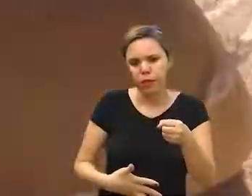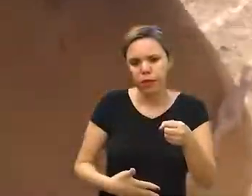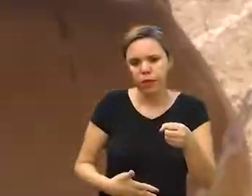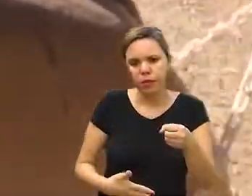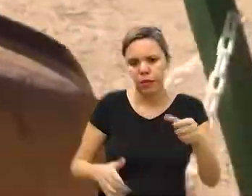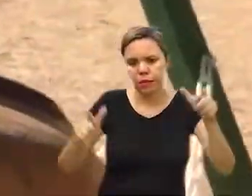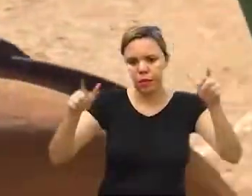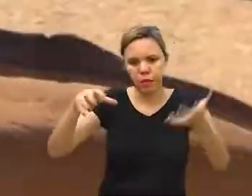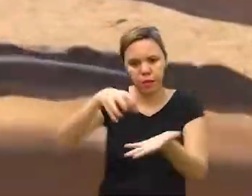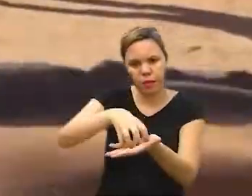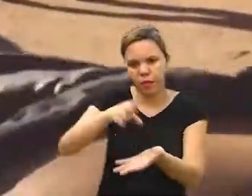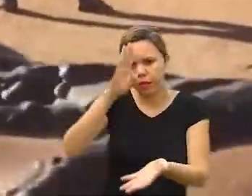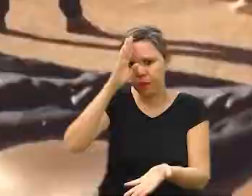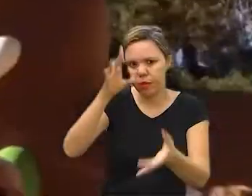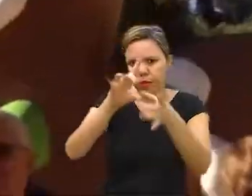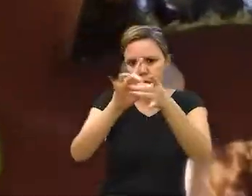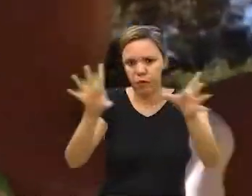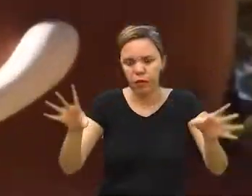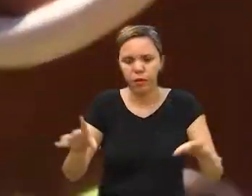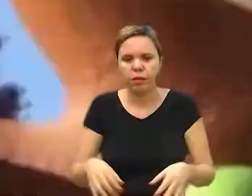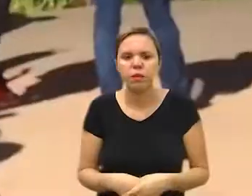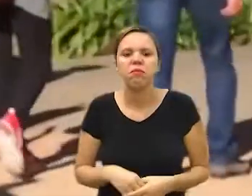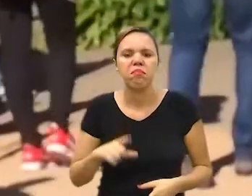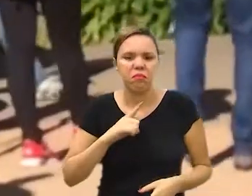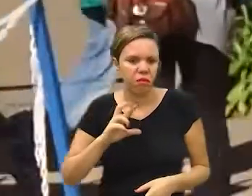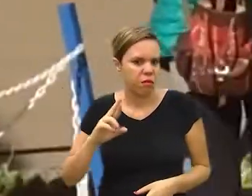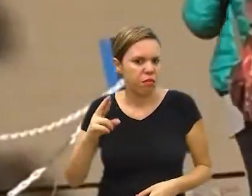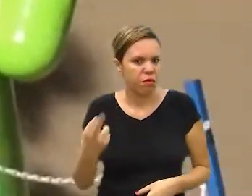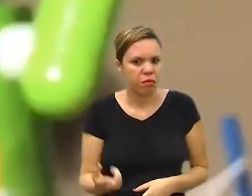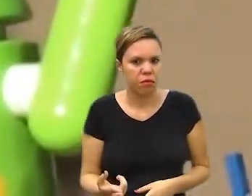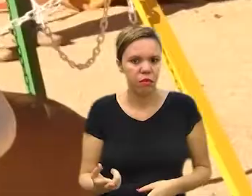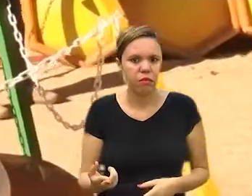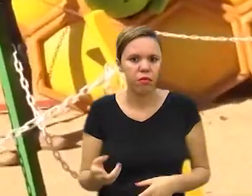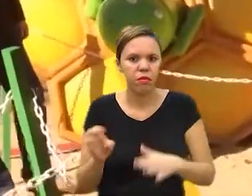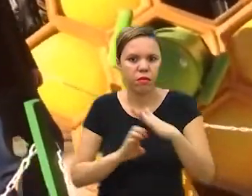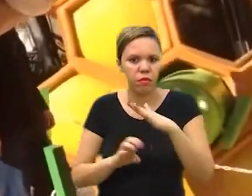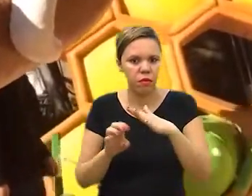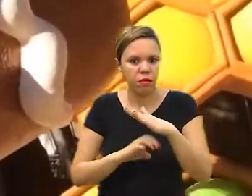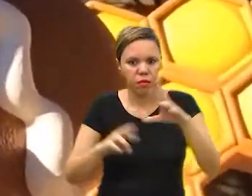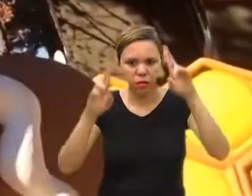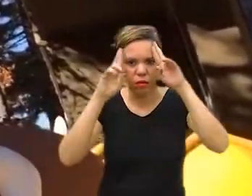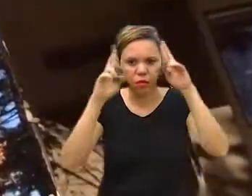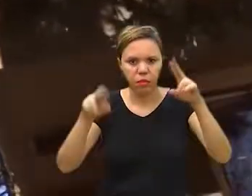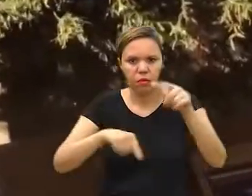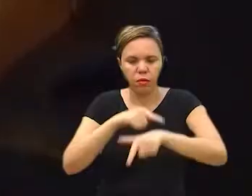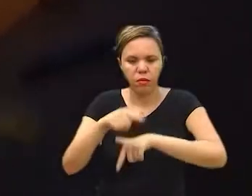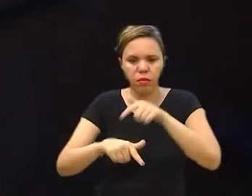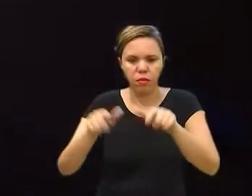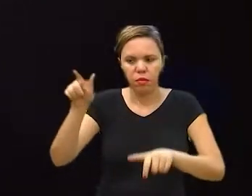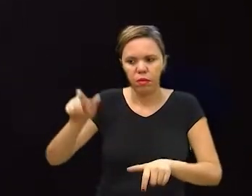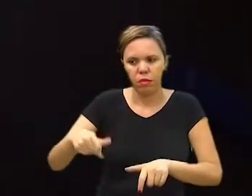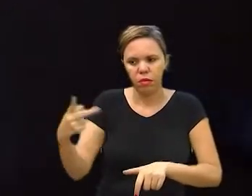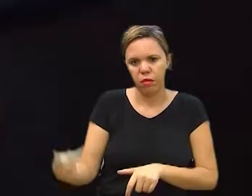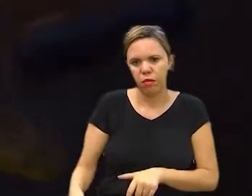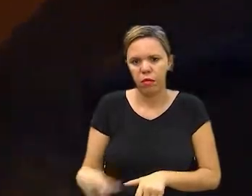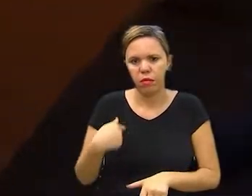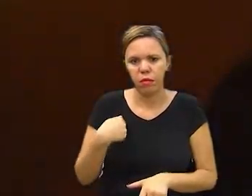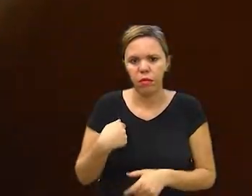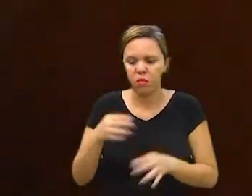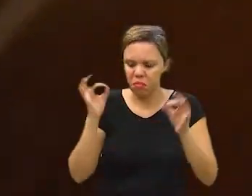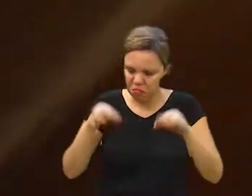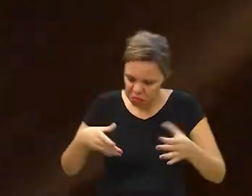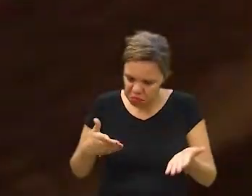sede, aquela liberdade, e tem resultado. É uma empresa, né? Montessori, é uma empresa que respeita o trabalhador dela, né? E dá